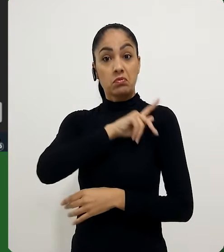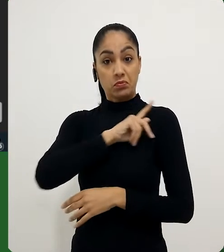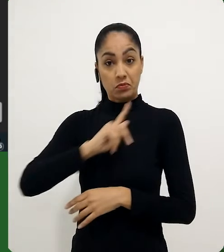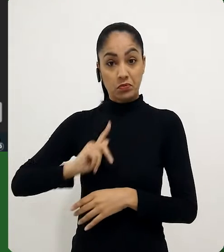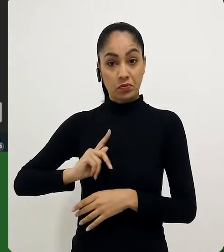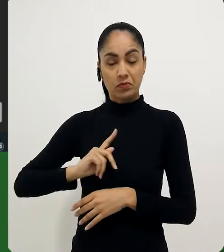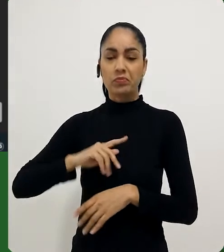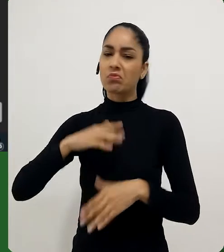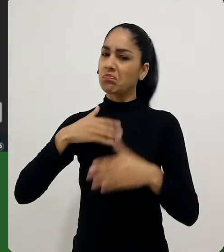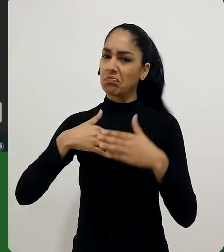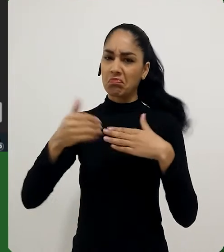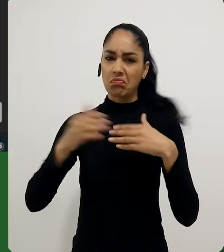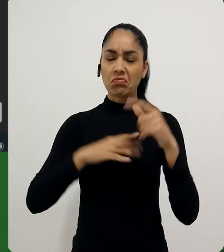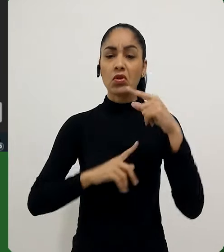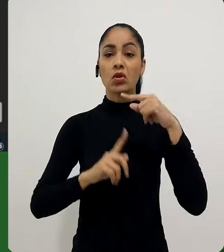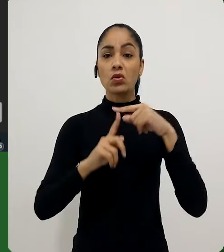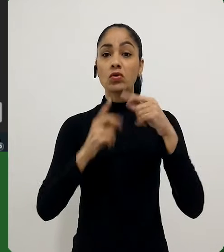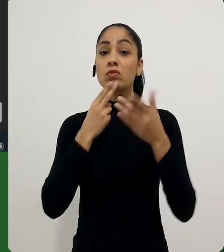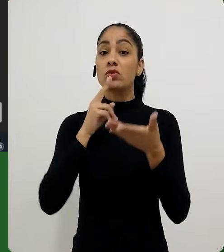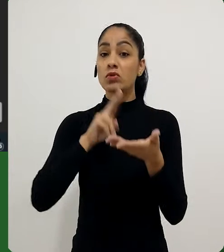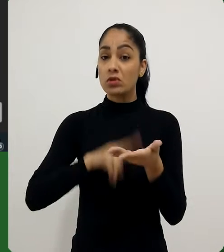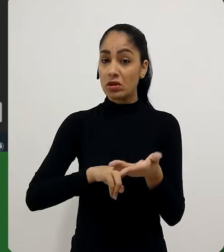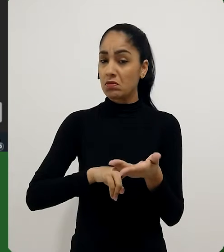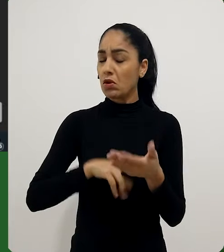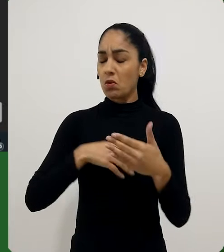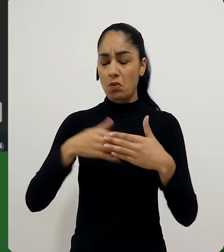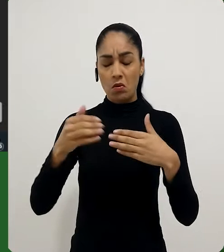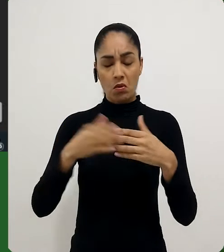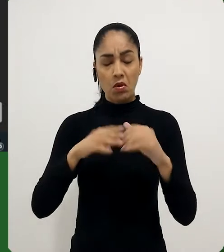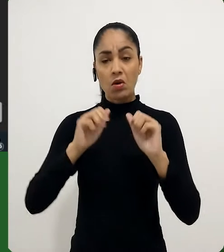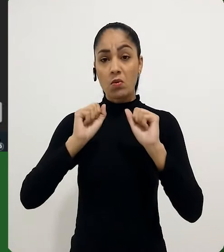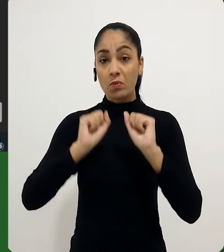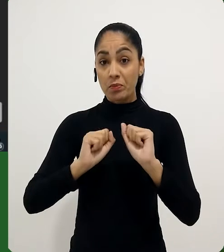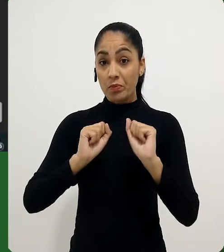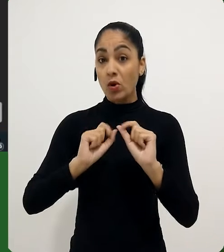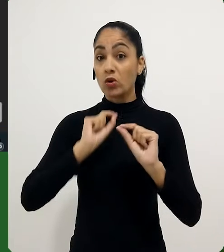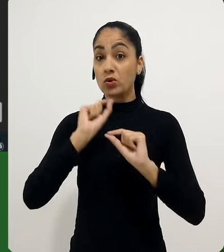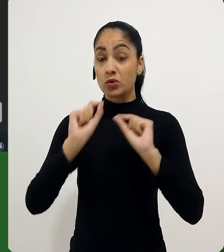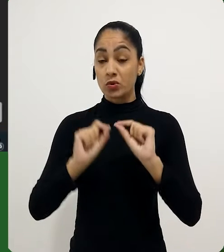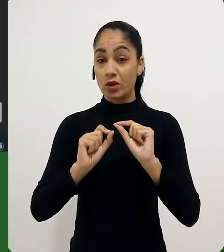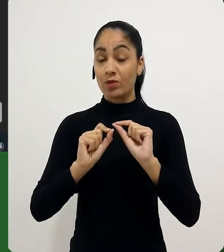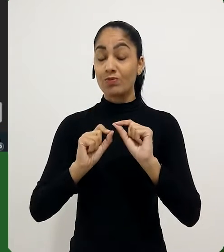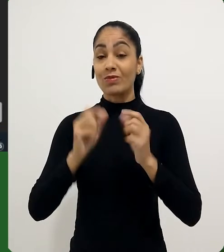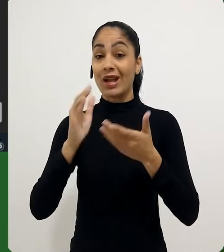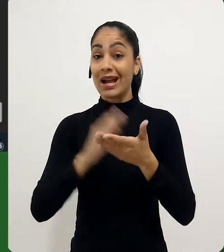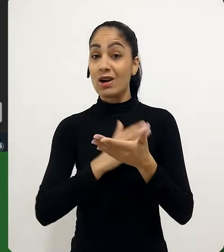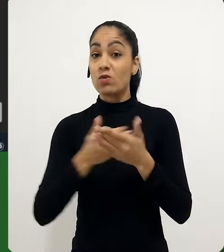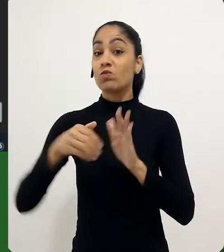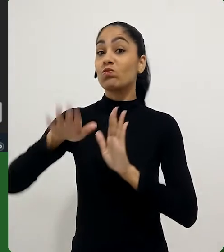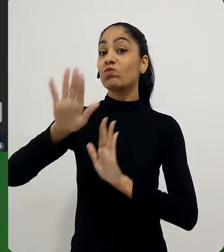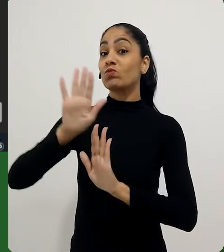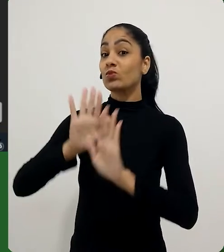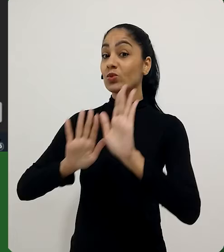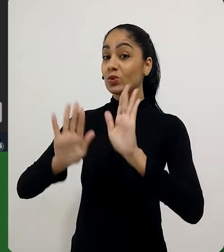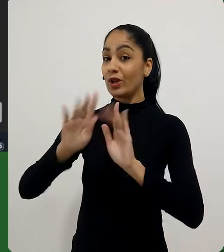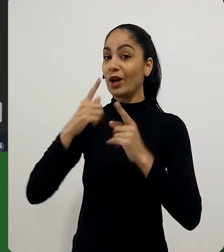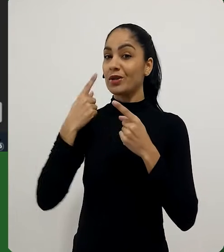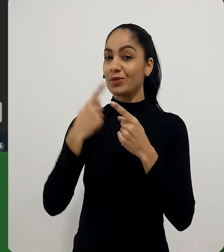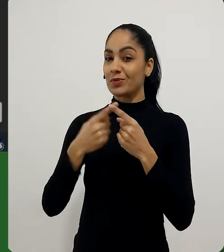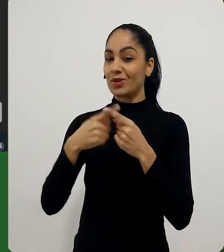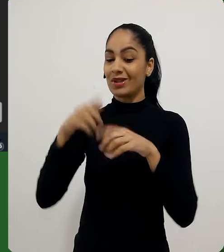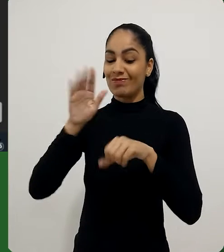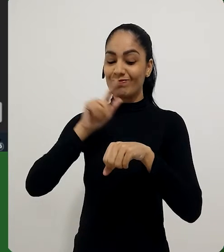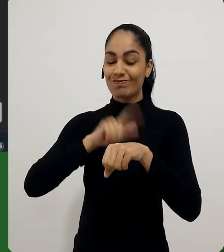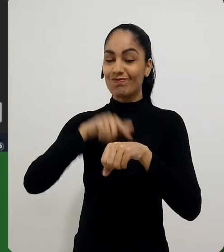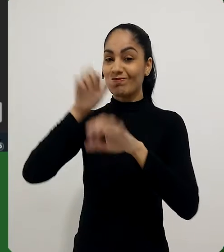Não importa o tipo de correspondência, nós temos que ter certos cuidados, não é? No momento